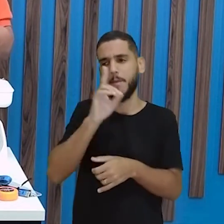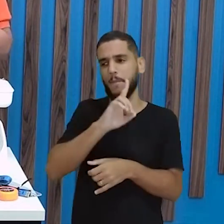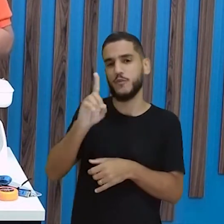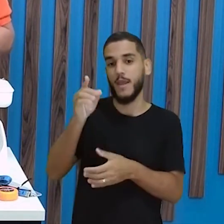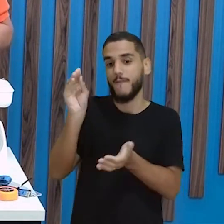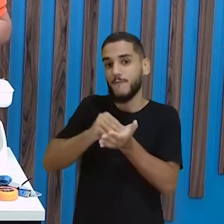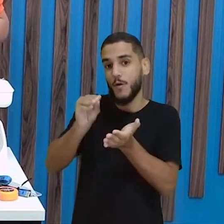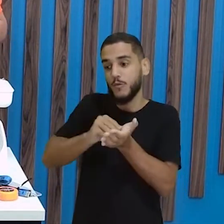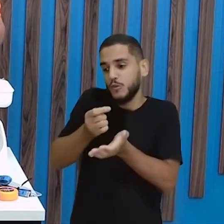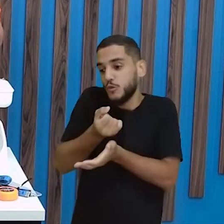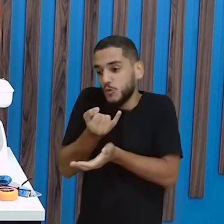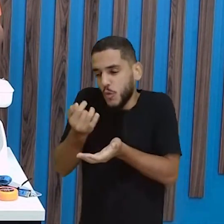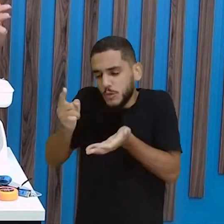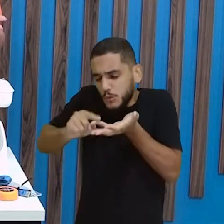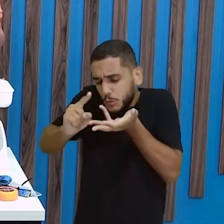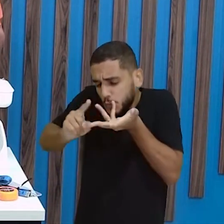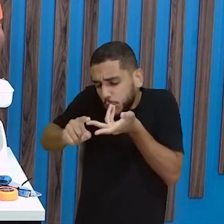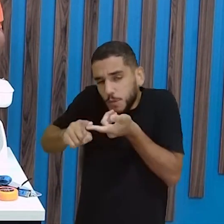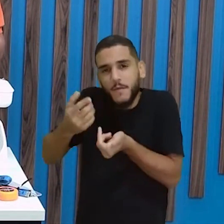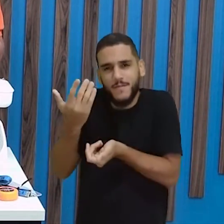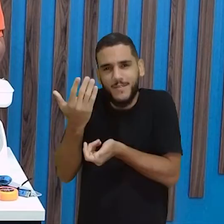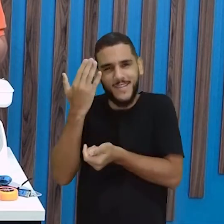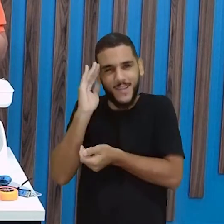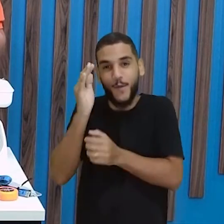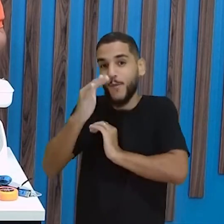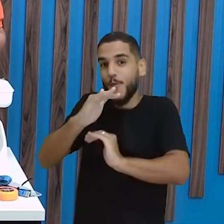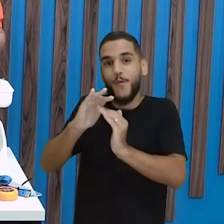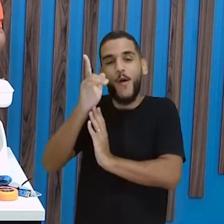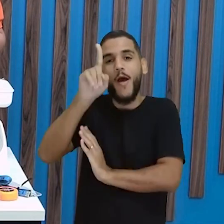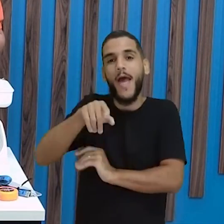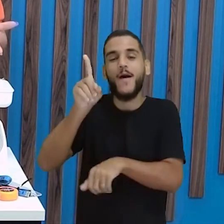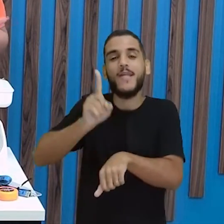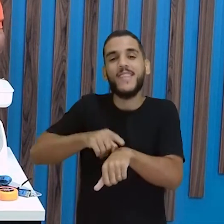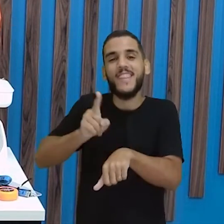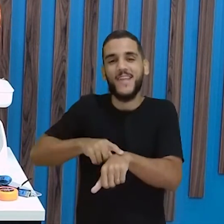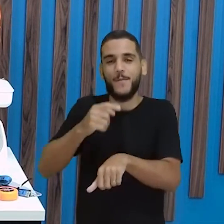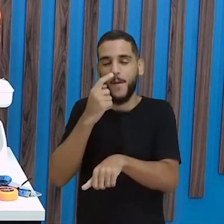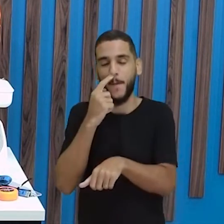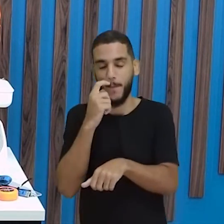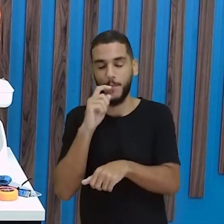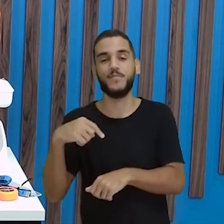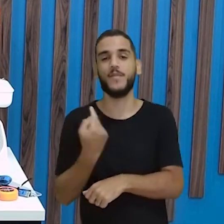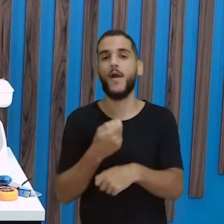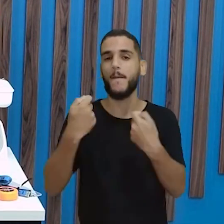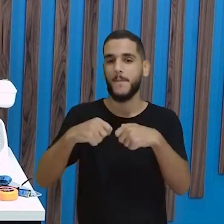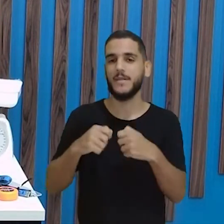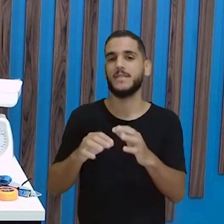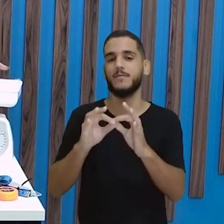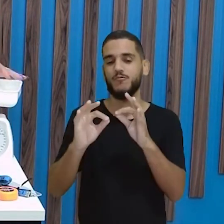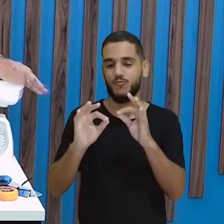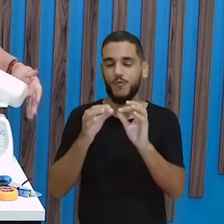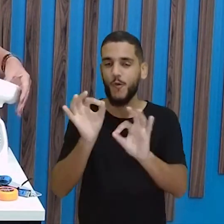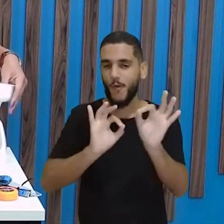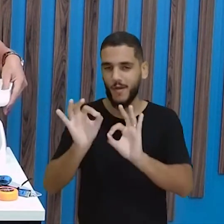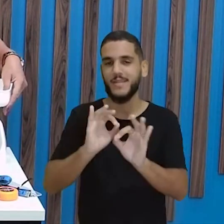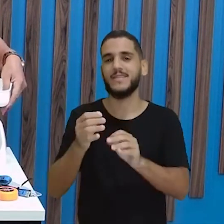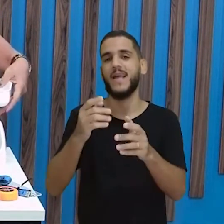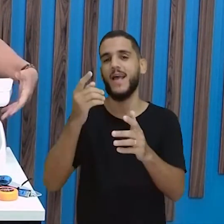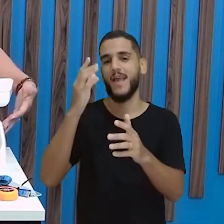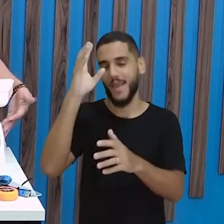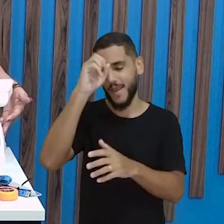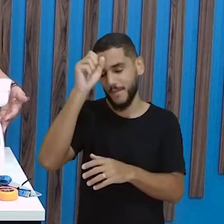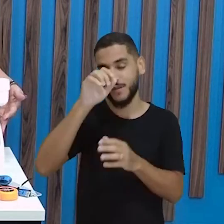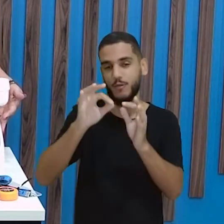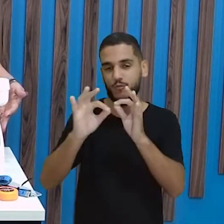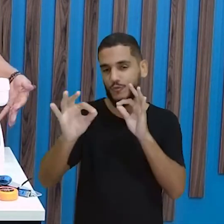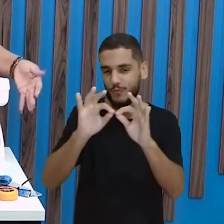Então, tudo é tempo, e tempo é grandeza. E a gente tem como medir, tá? Então, vamos